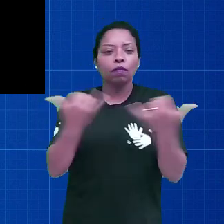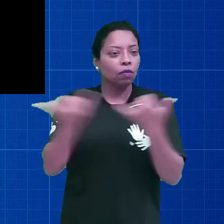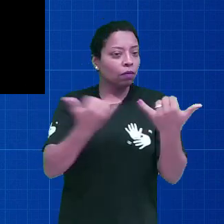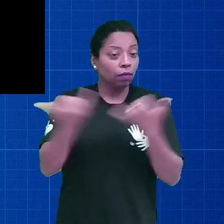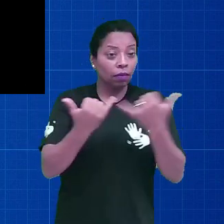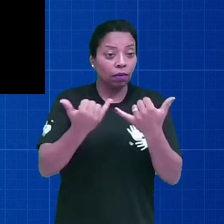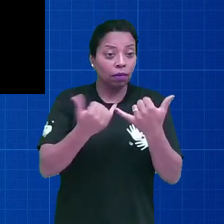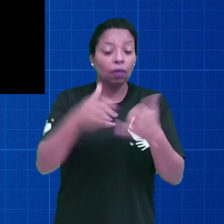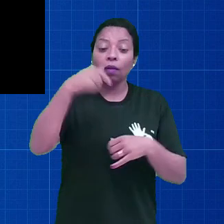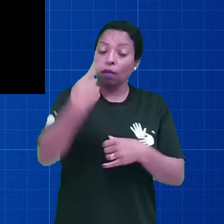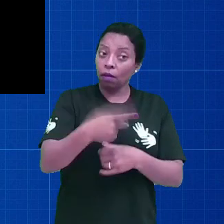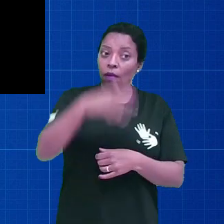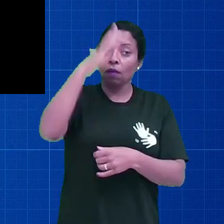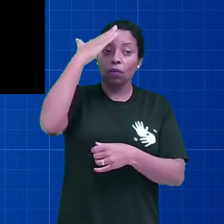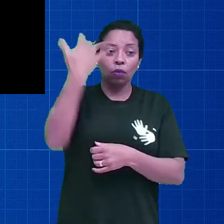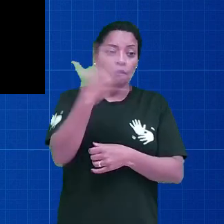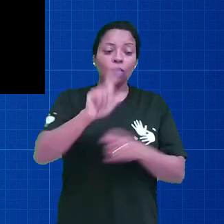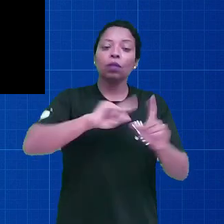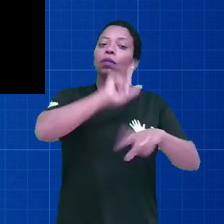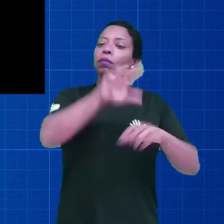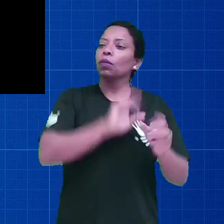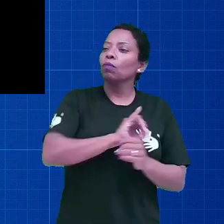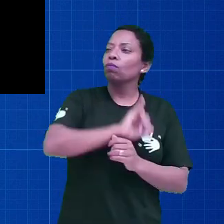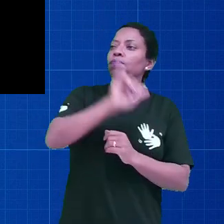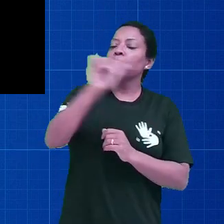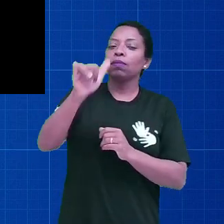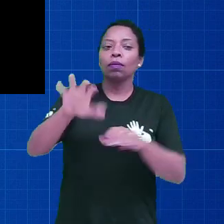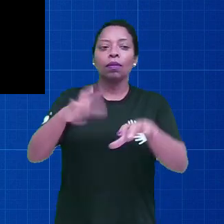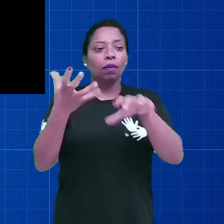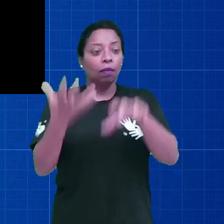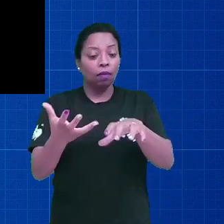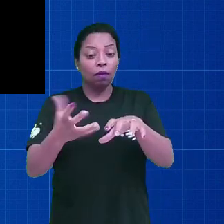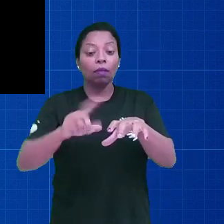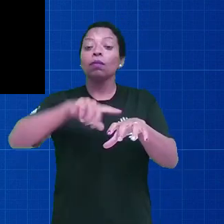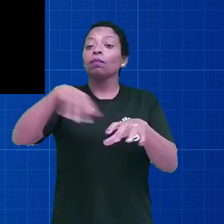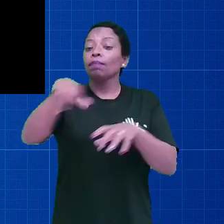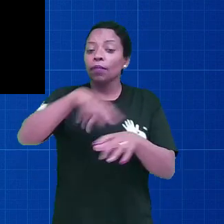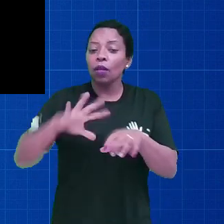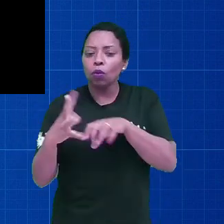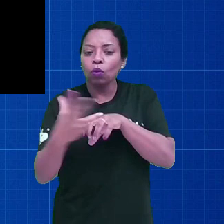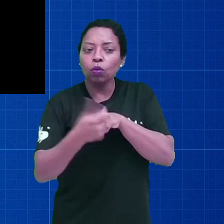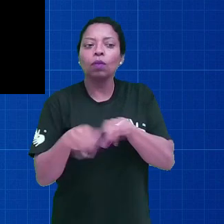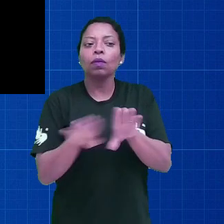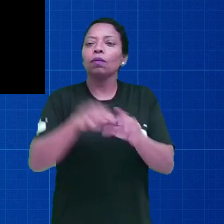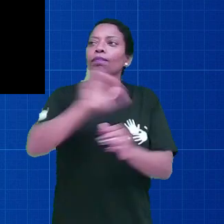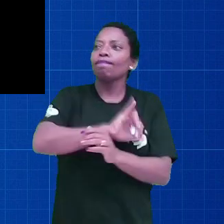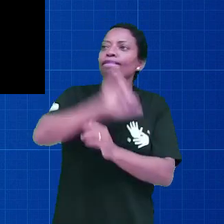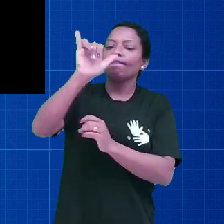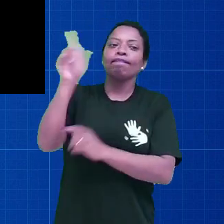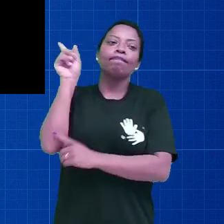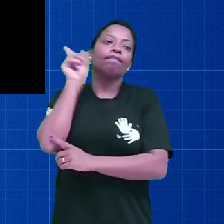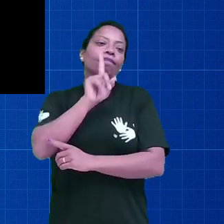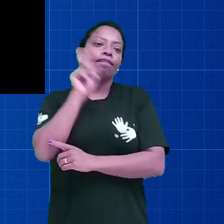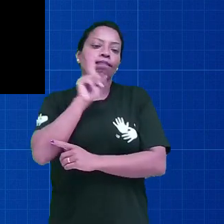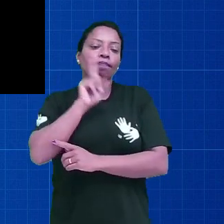Curitiba, são encaminhados para Brasília, e de Brasília eles seguem para Washington, onde você disponibiliza ele para o